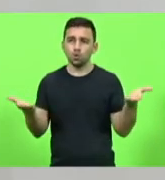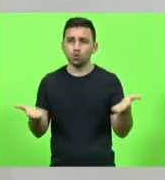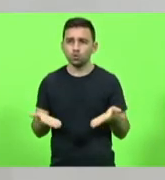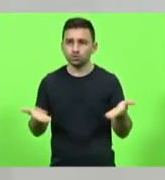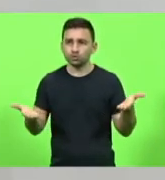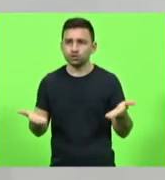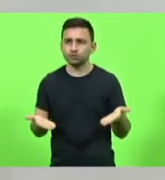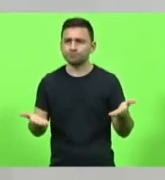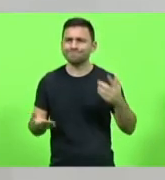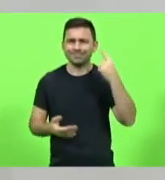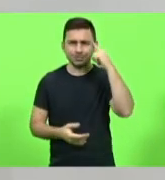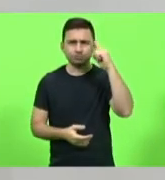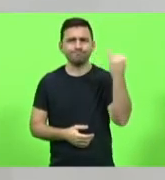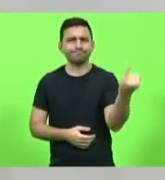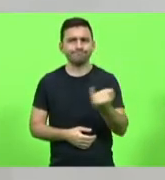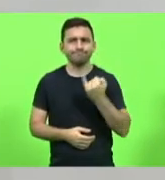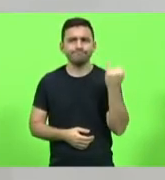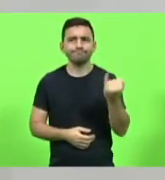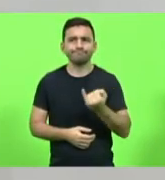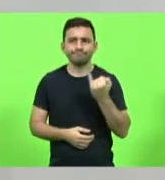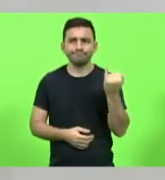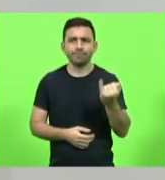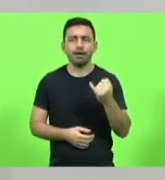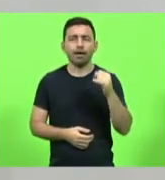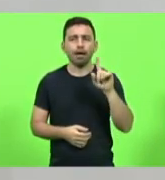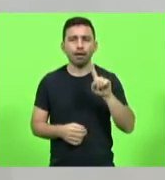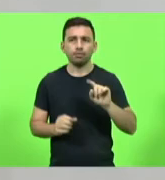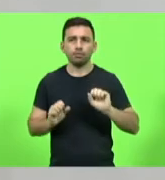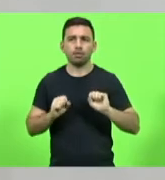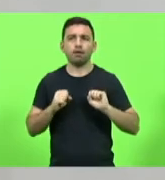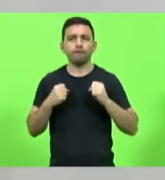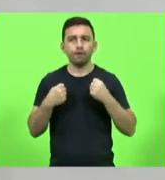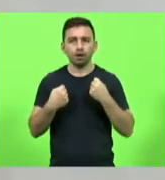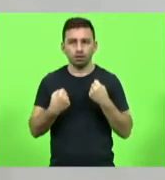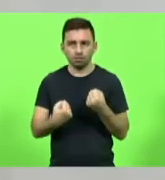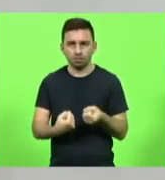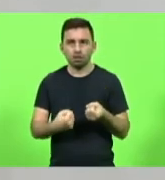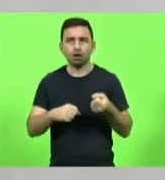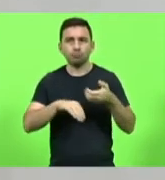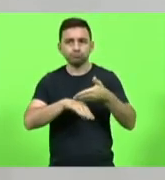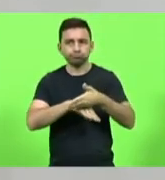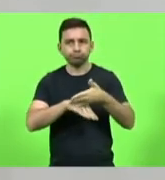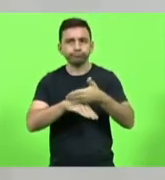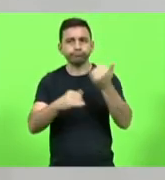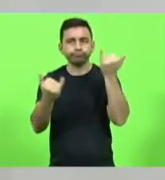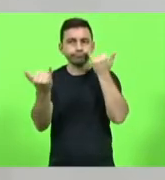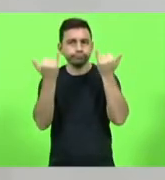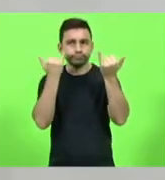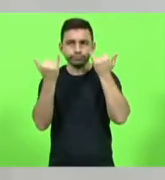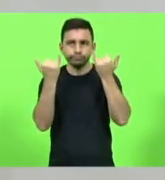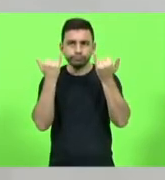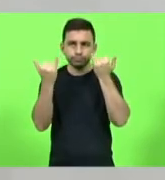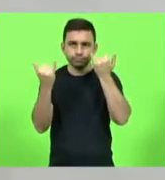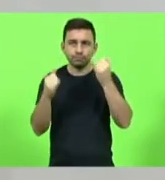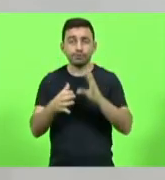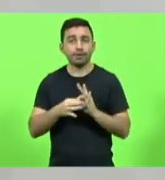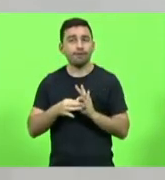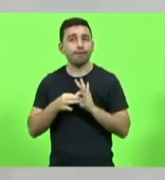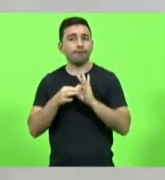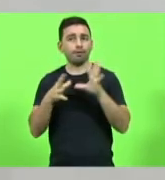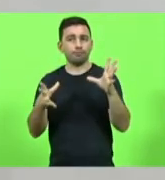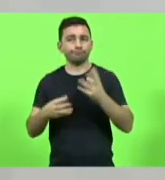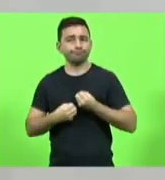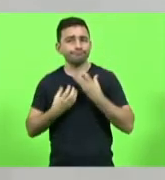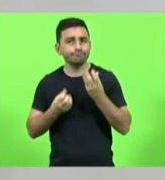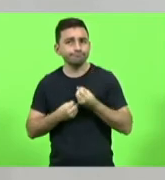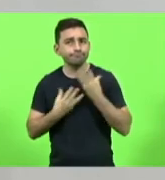é um dia importante, é o dia de defender o acesso à informação, à liberdade de expressão. Hoje